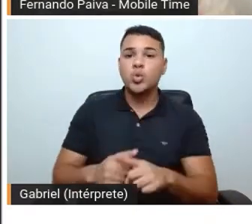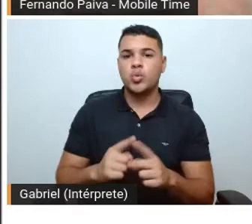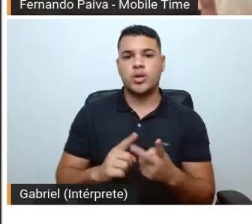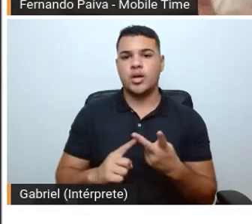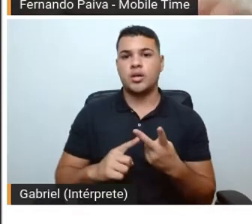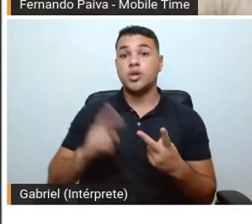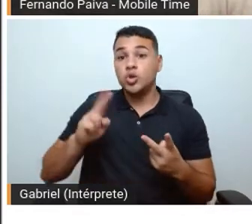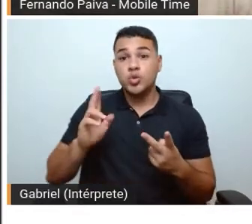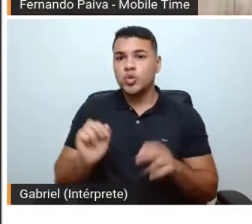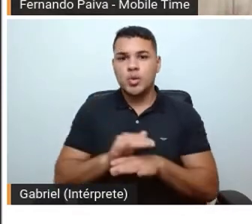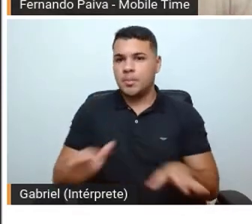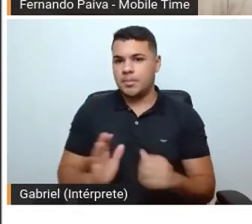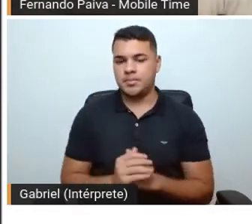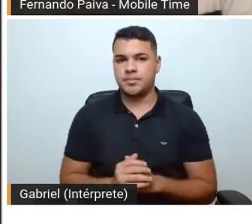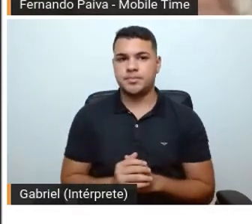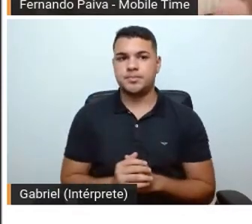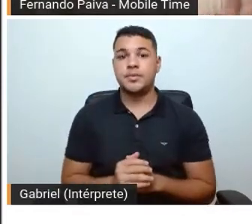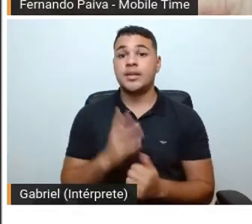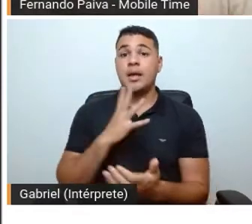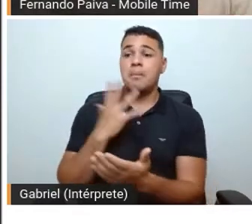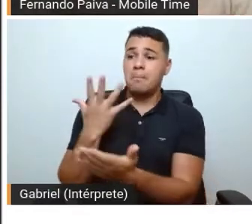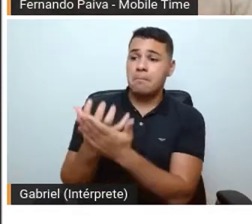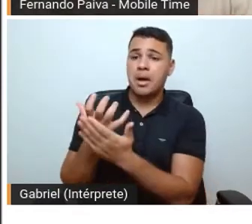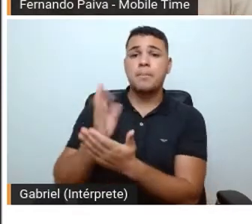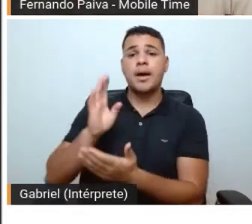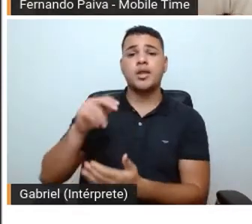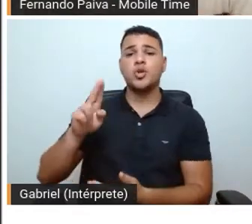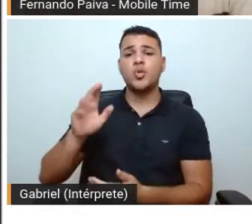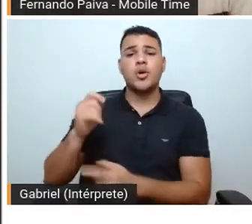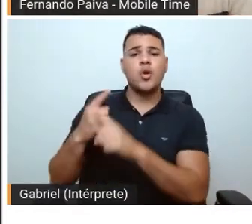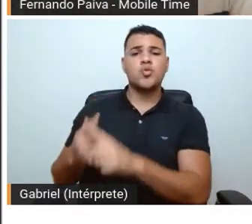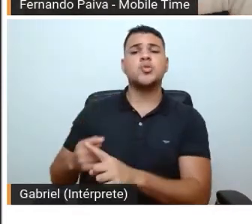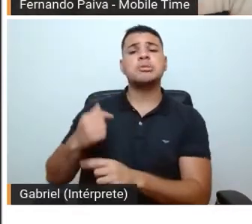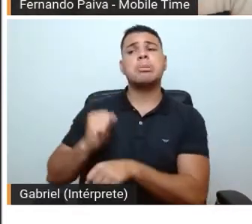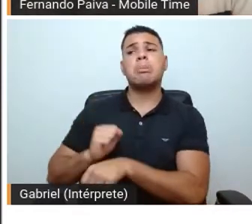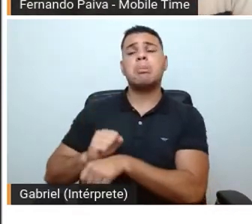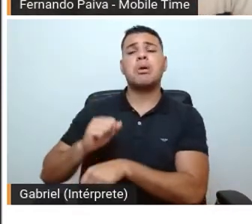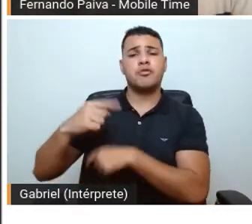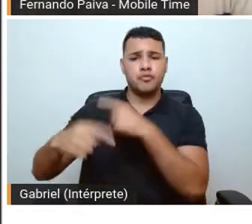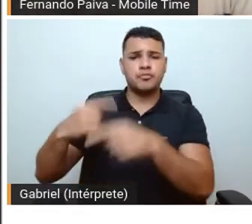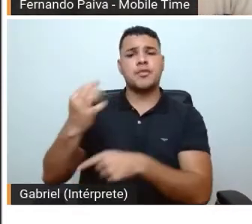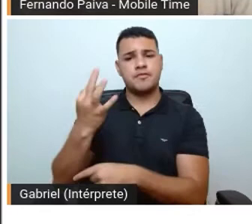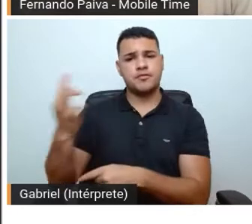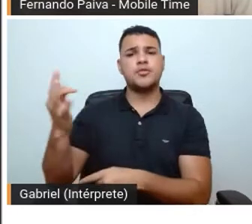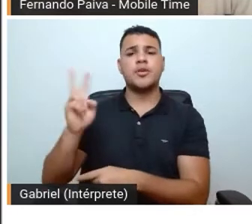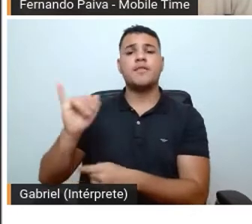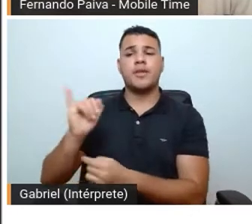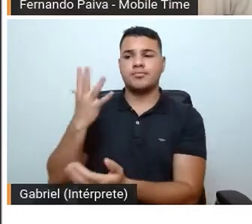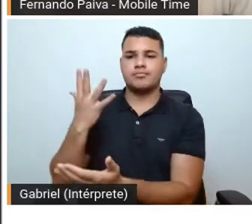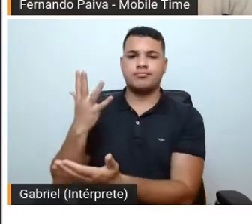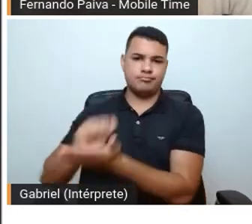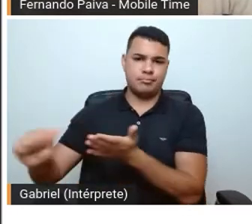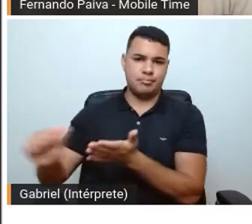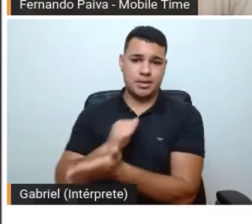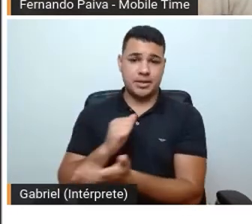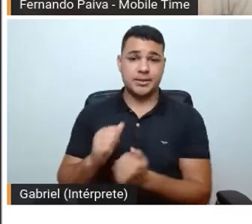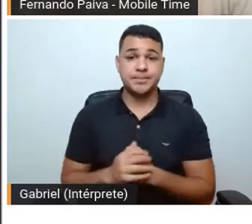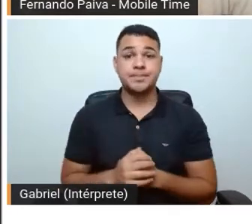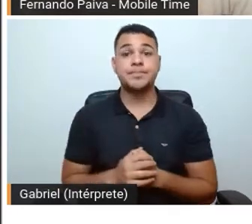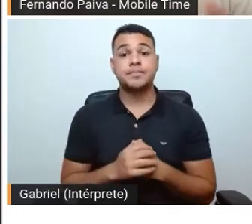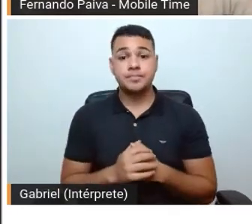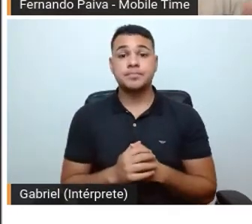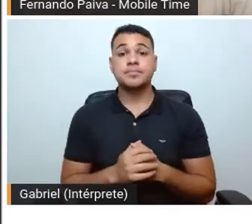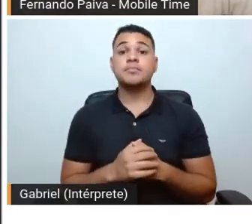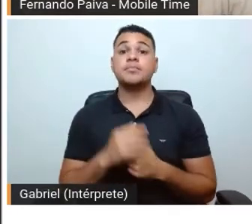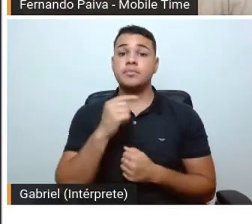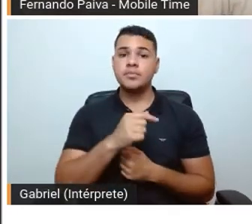que tem um lápis instalado lá no número é para eu ir hoje vai desinstalar qualquer momento WhatsApp Nesse quesito também lidera